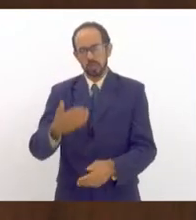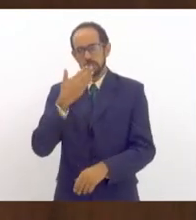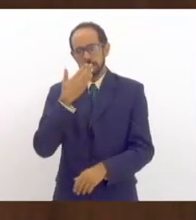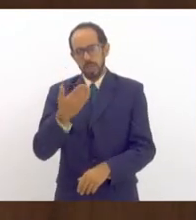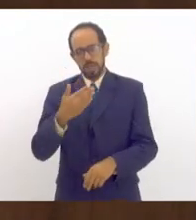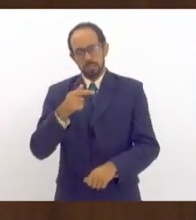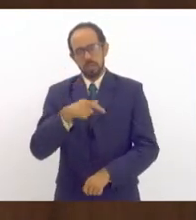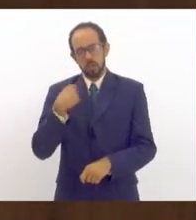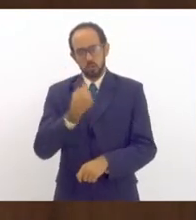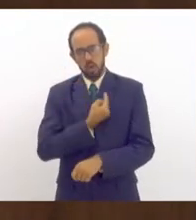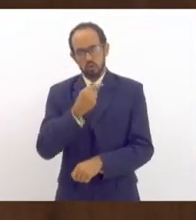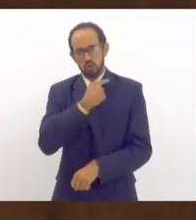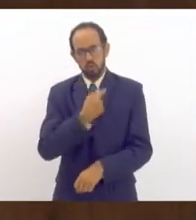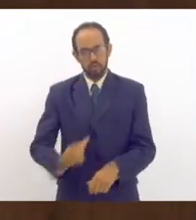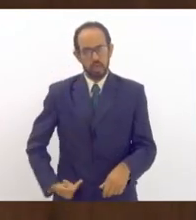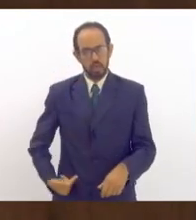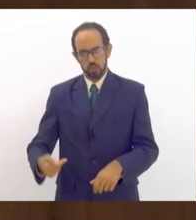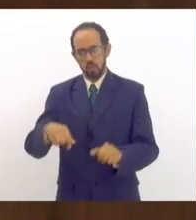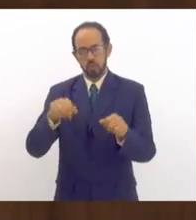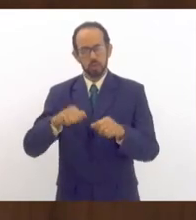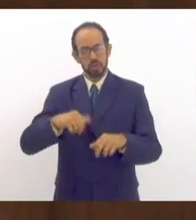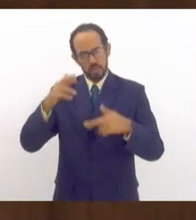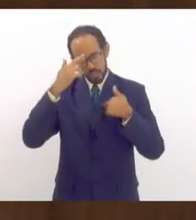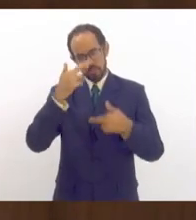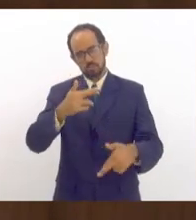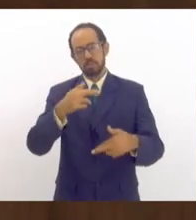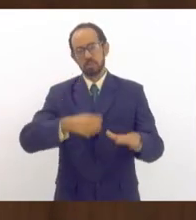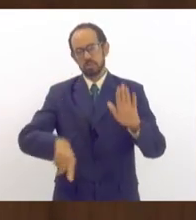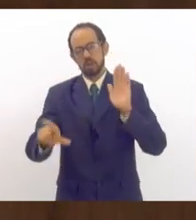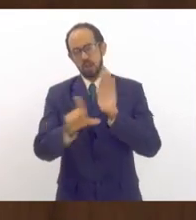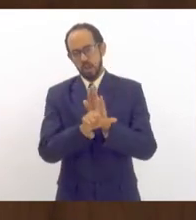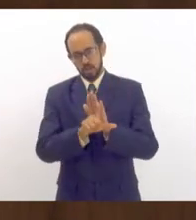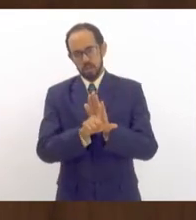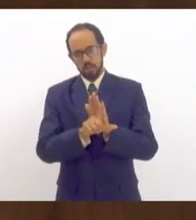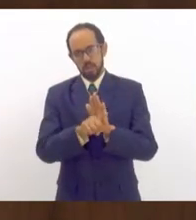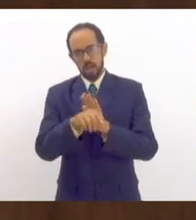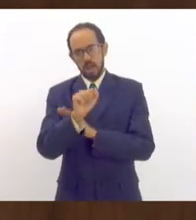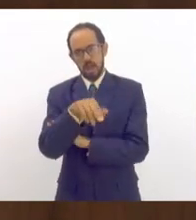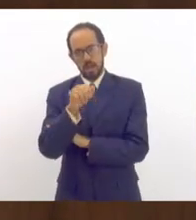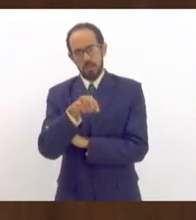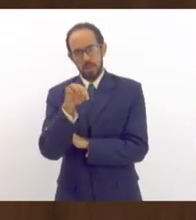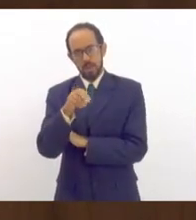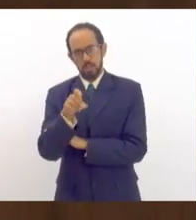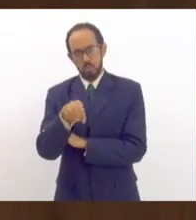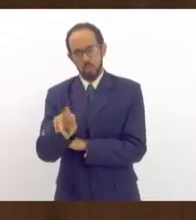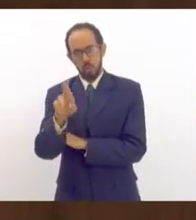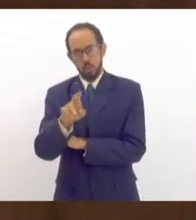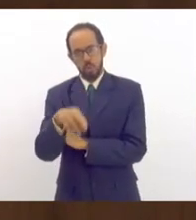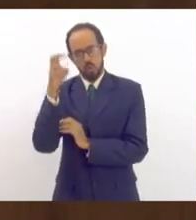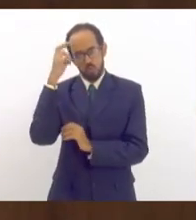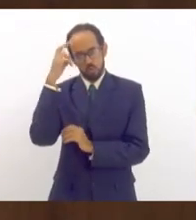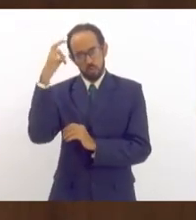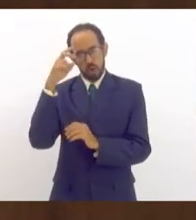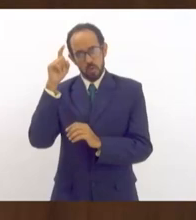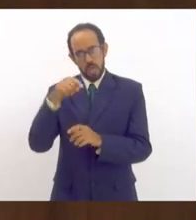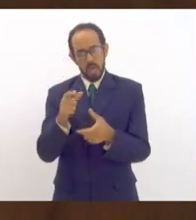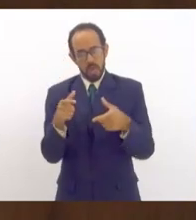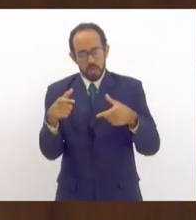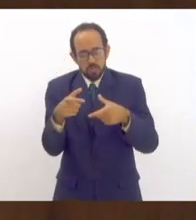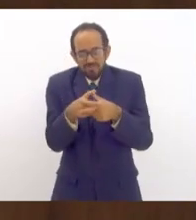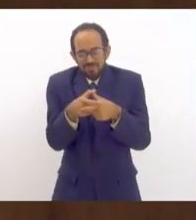nosso Governador que faça a cumprir a lei animador de eh culturais representa uma categoria pequena